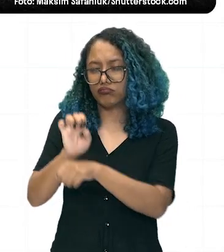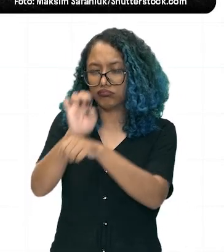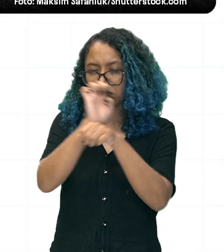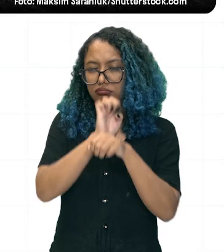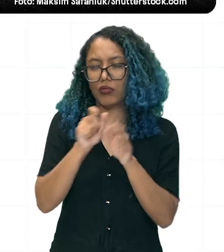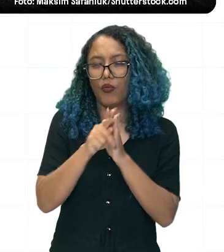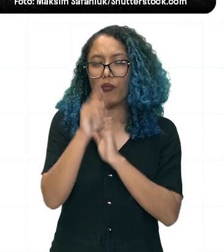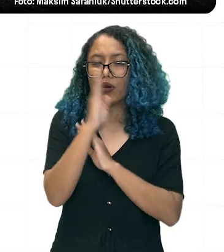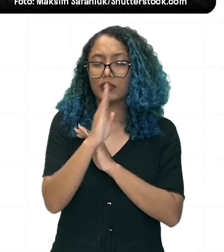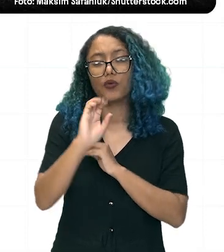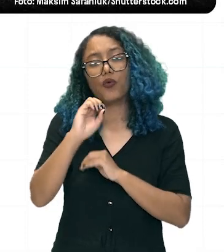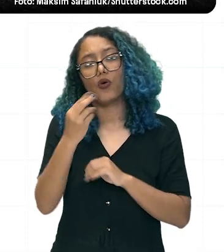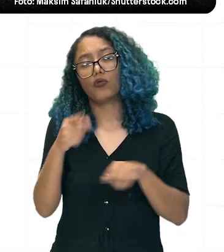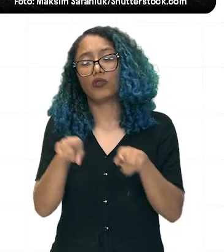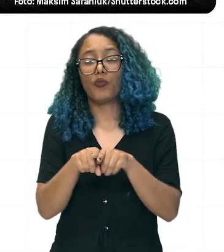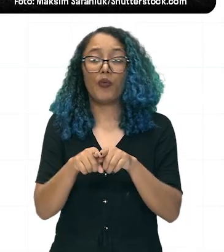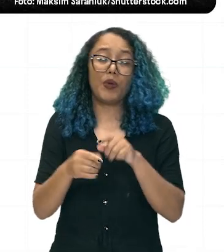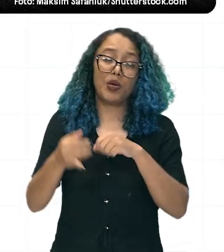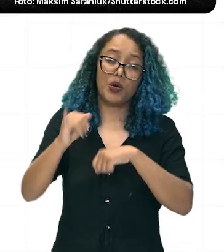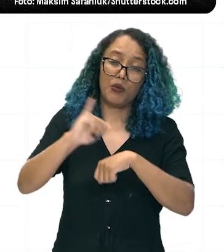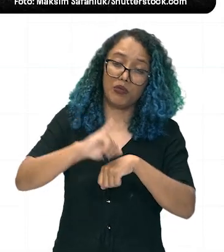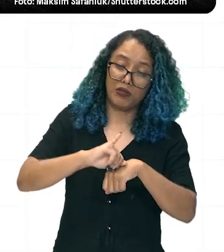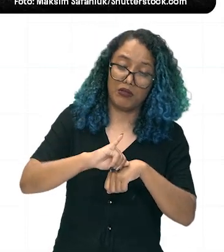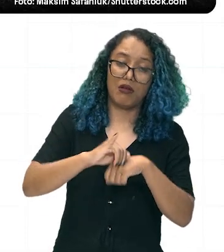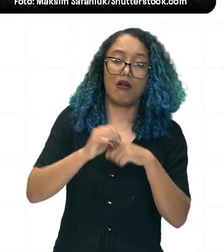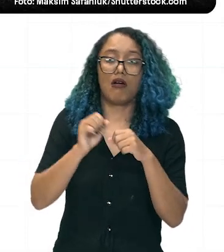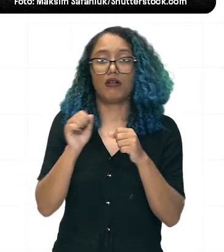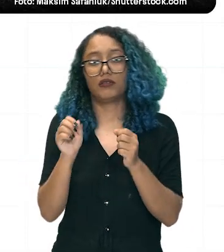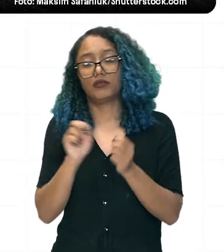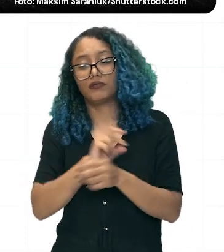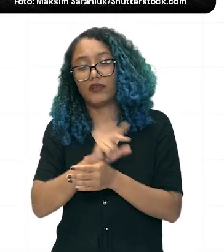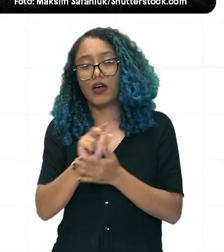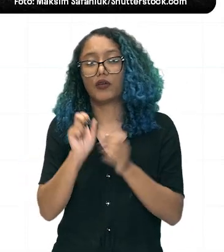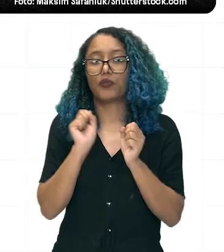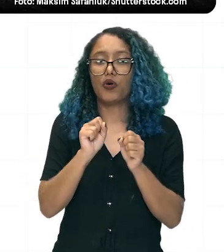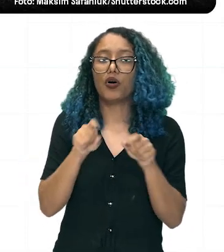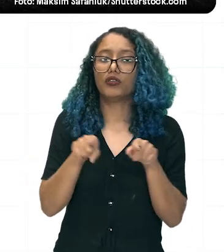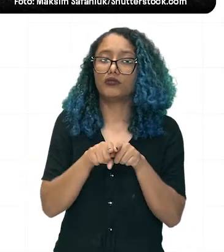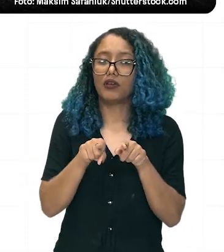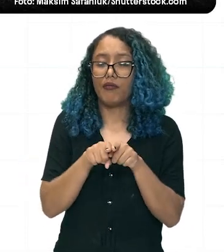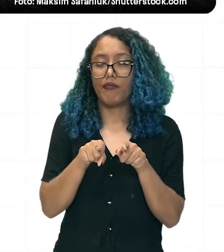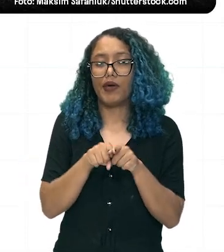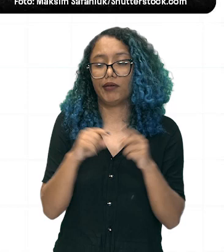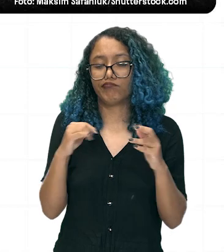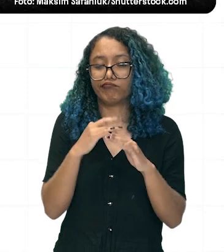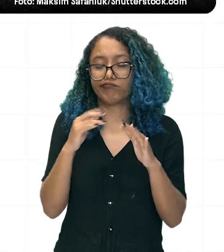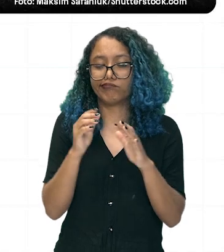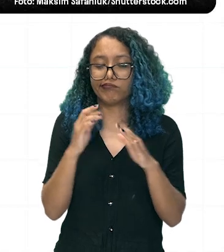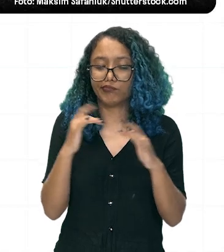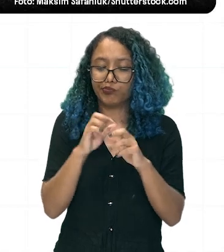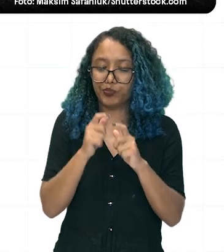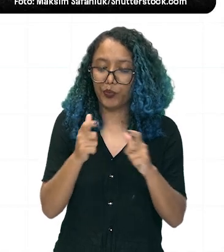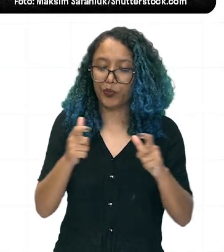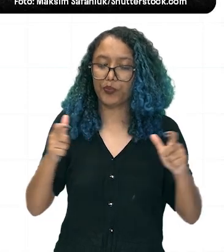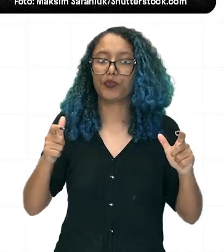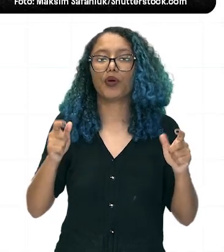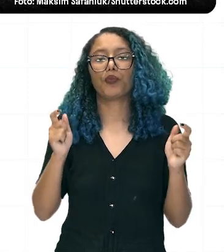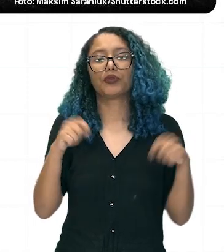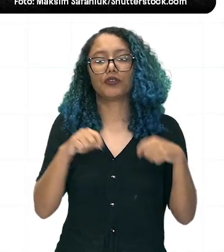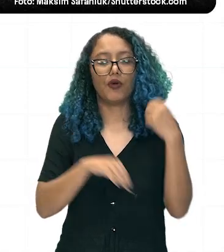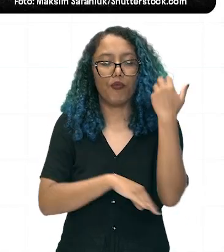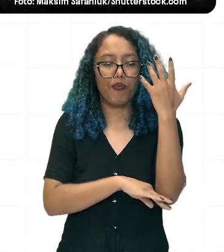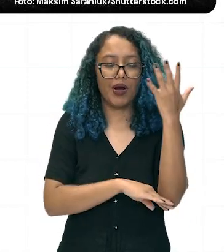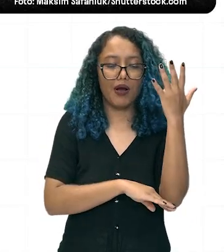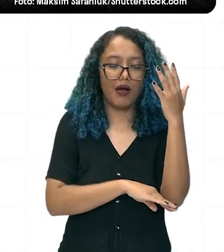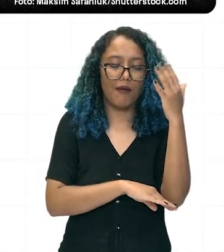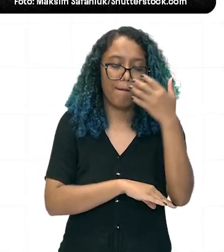ou mesmo das capitais. Então, a expansão, o crescimento dessa cidade pode levar ao desmatamento, tá?